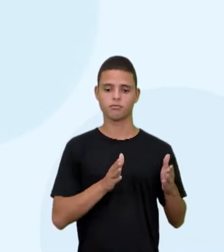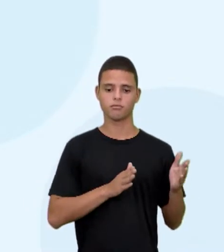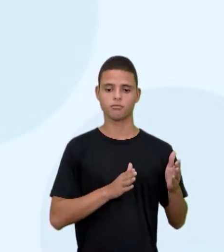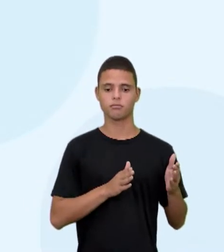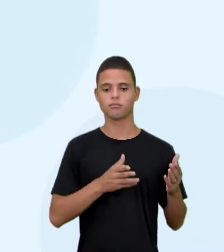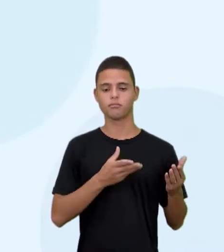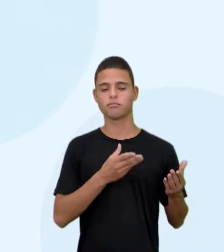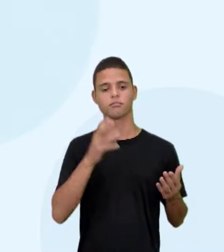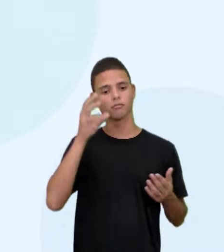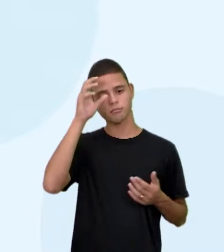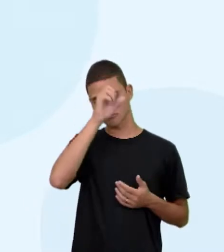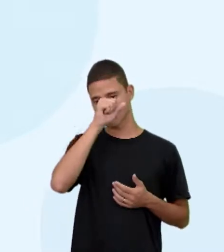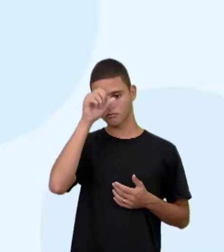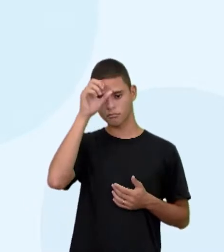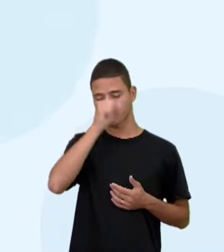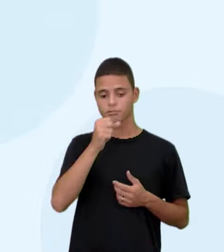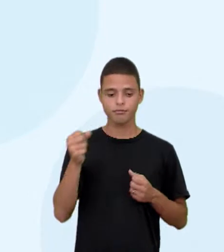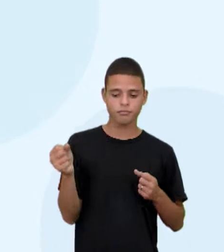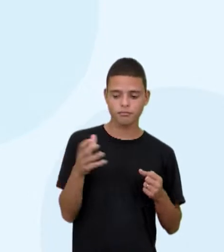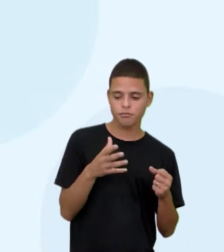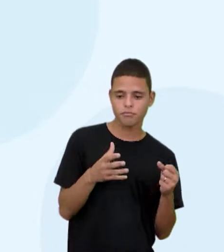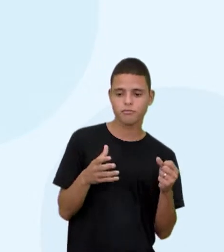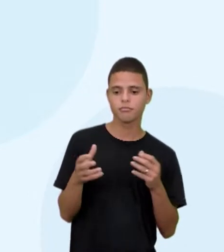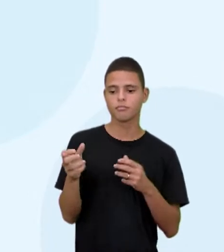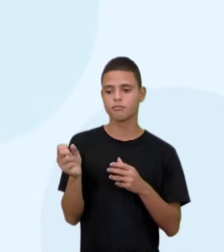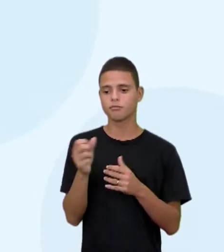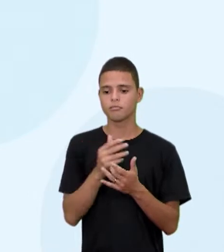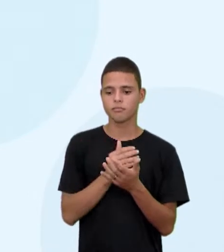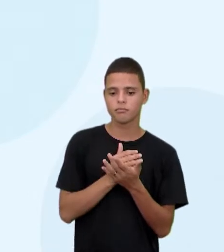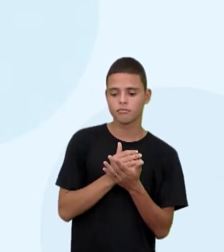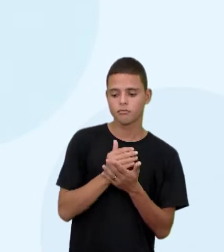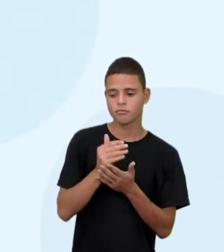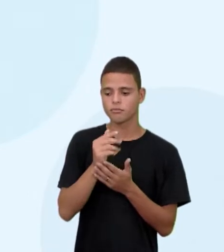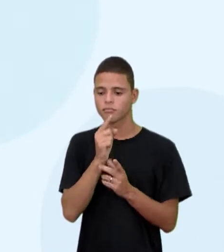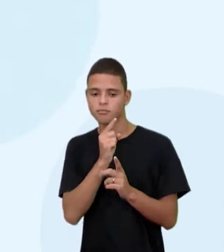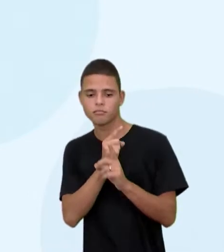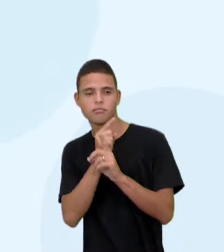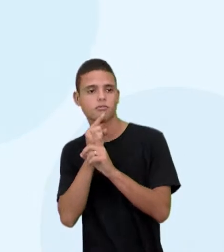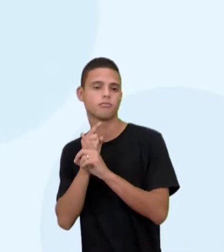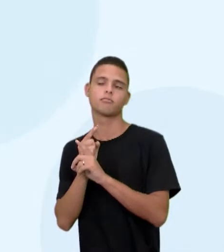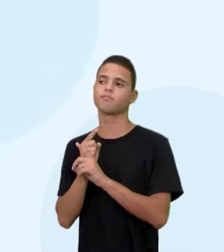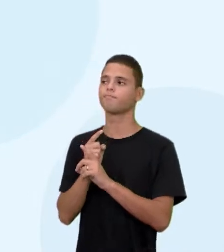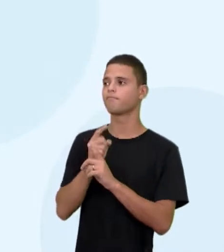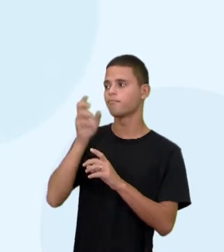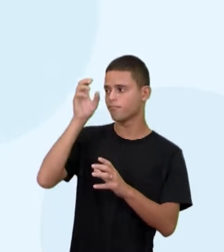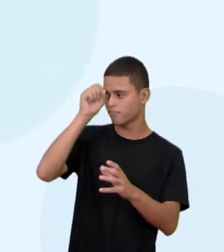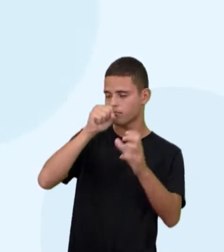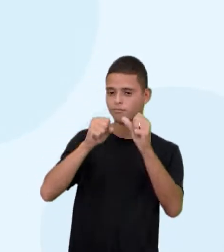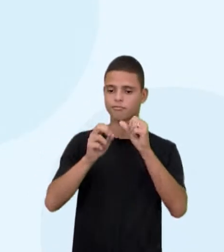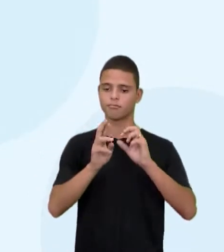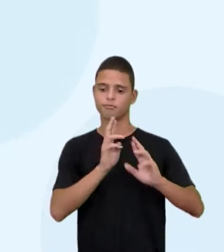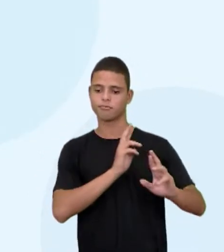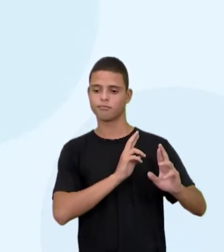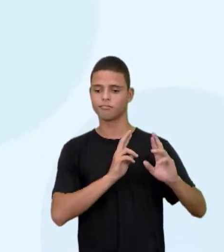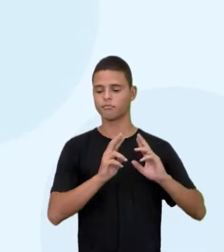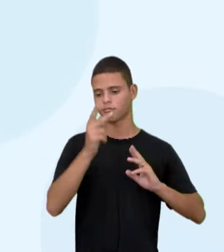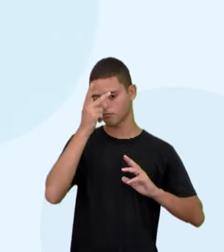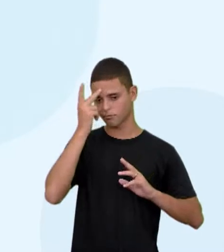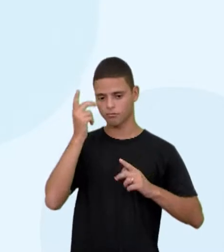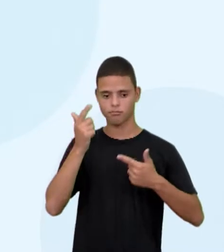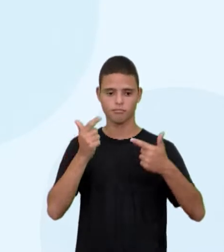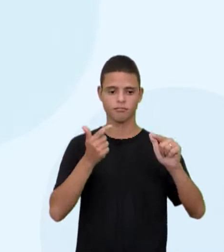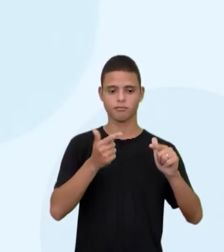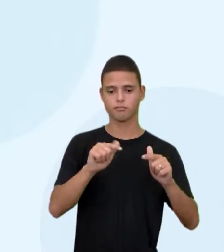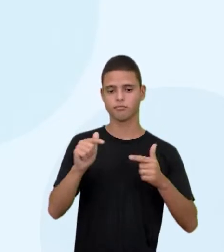muita aprendizagem e novidade, porque é nela que a gente começa a descobrir o mundo à nossa volta e as relações com as outras